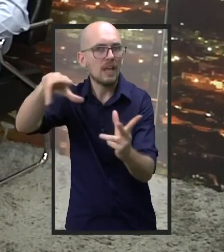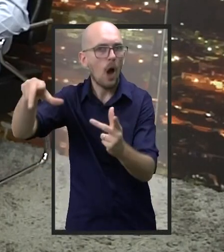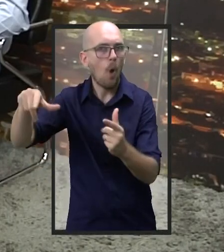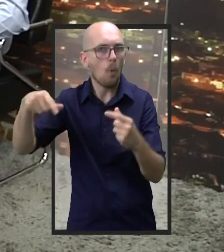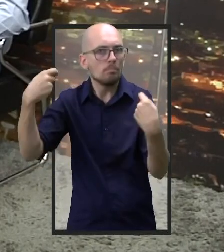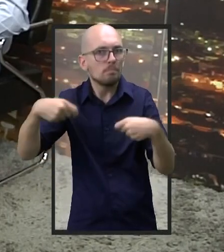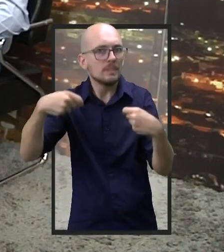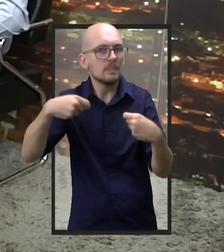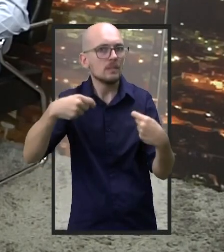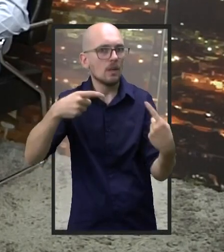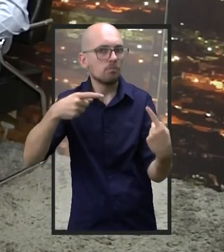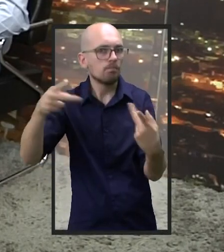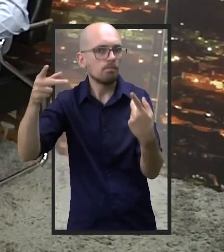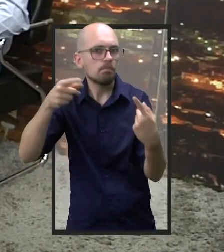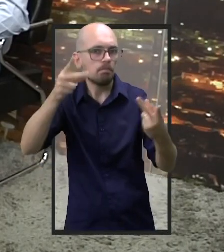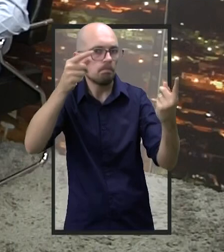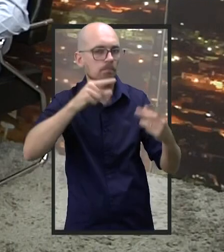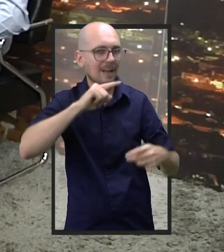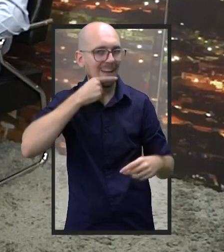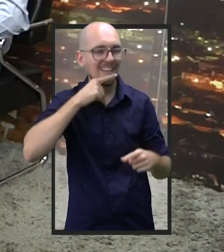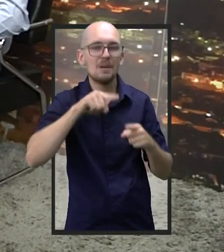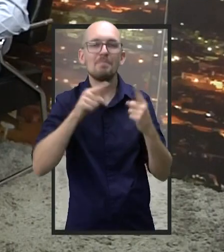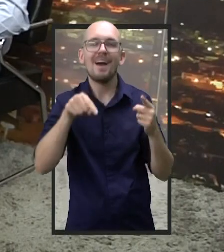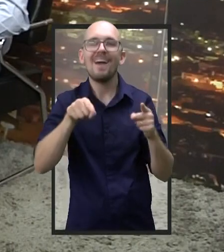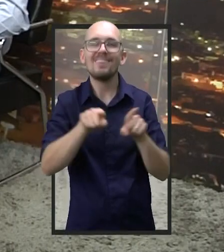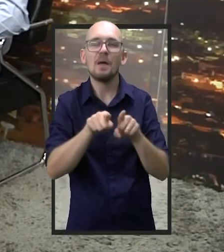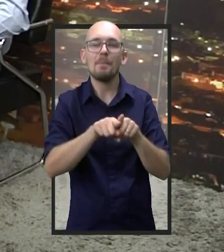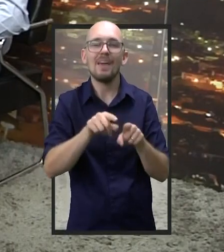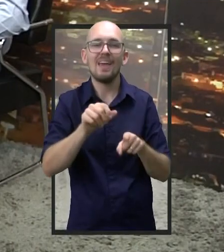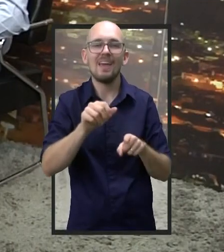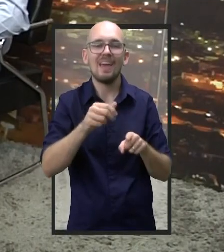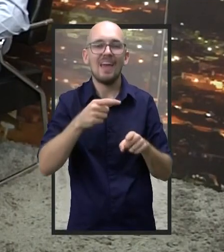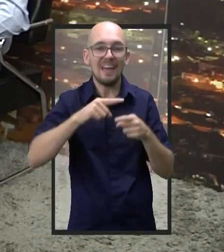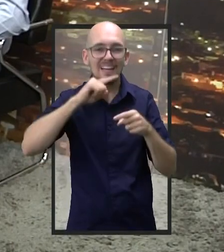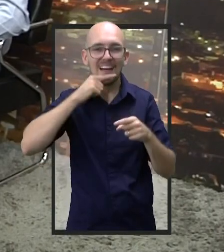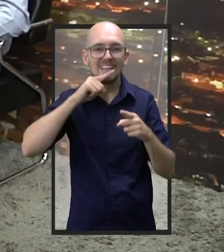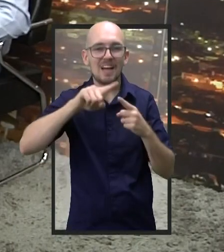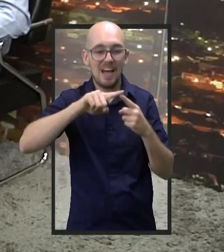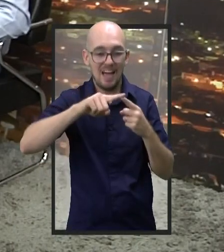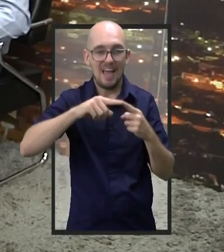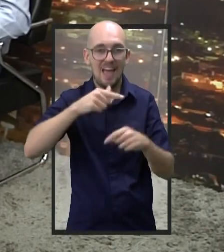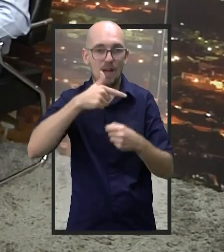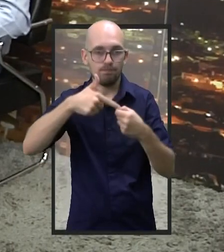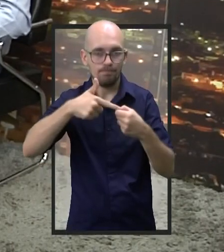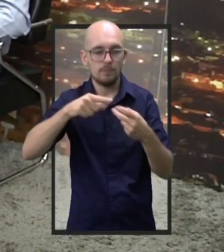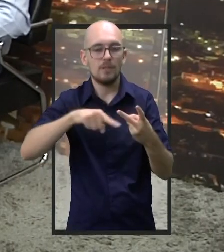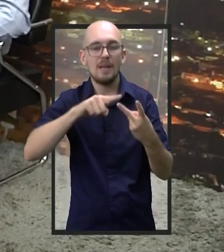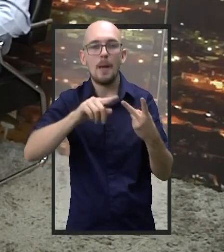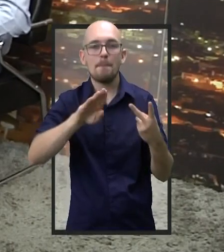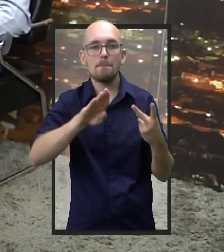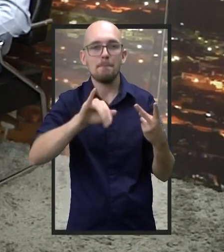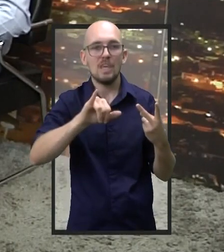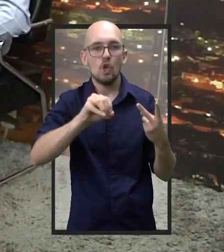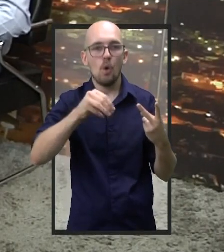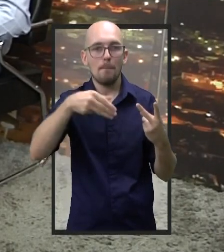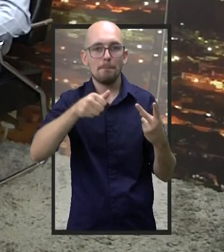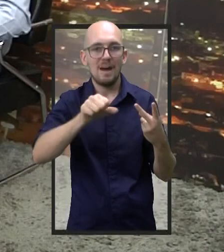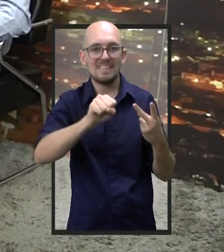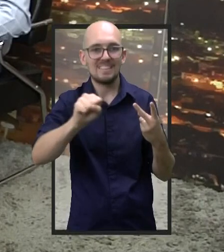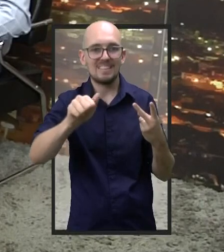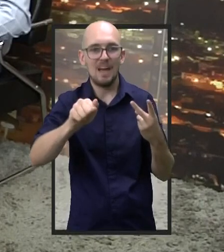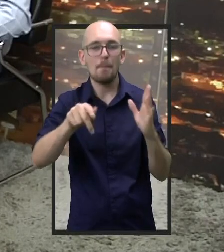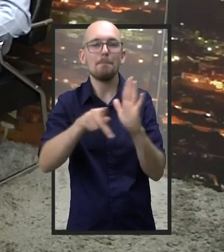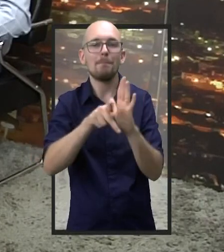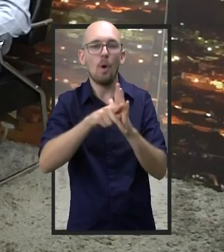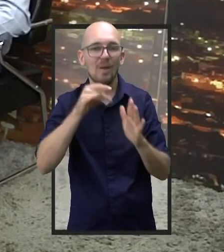uma vantagem também da cana-de-açúcar é que ela oferece a biomassa para a produção de energia elétrica, é um produto aí completo. Em relação a